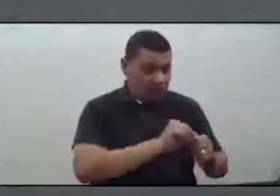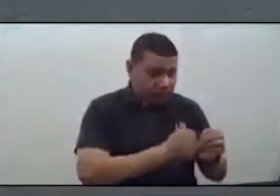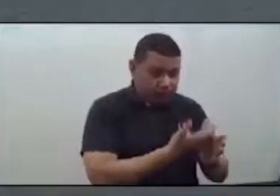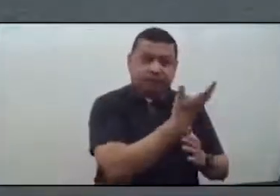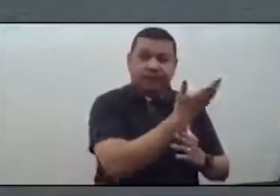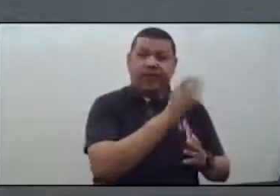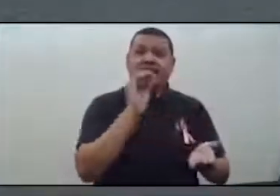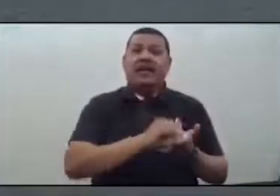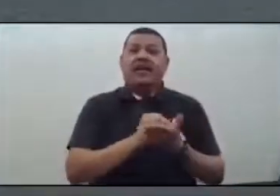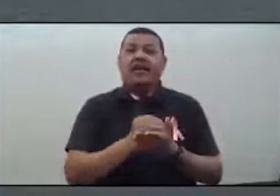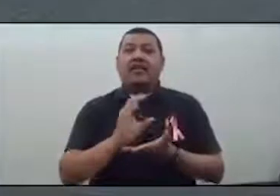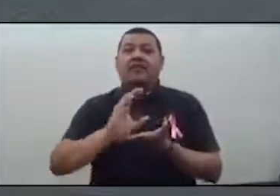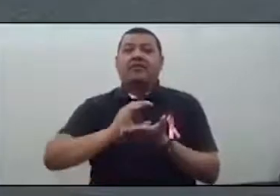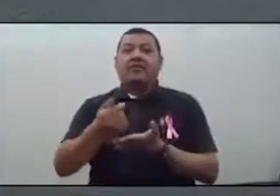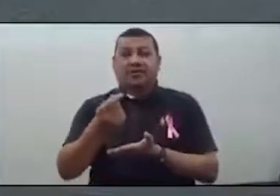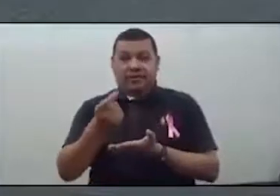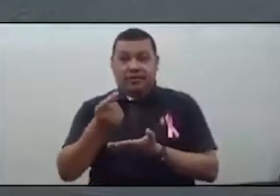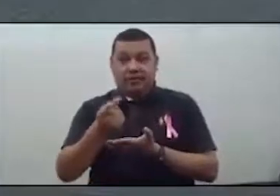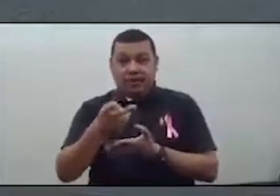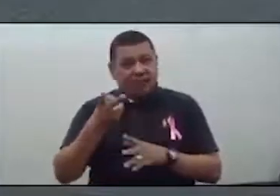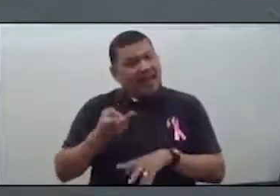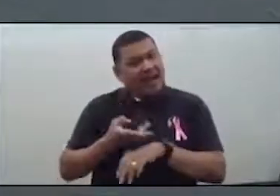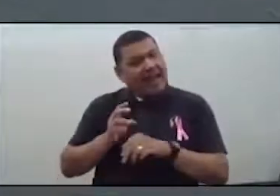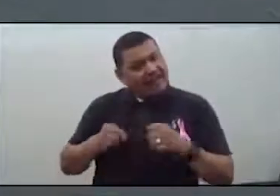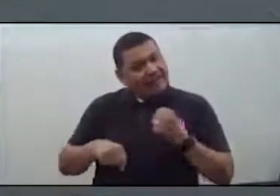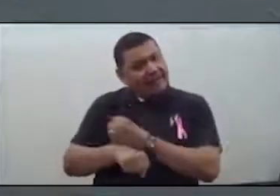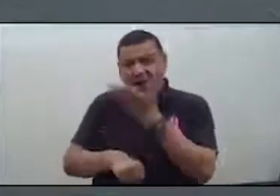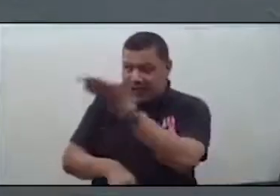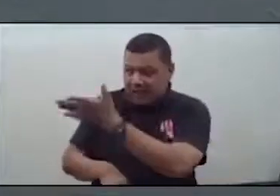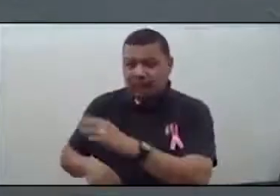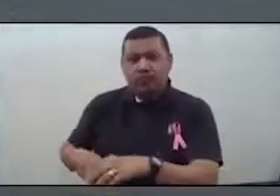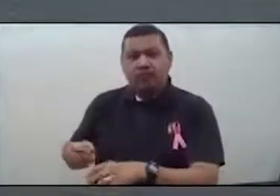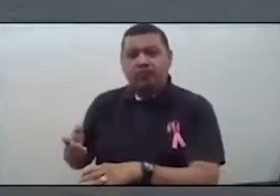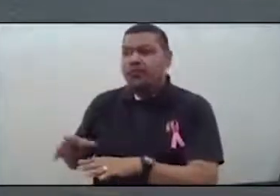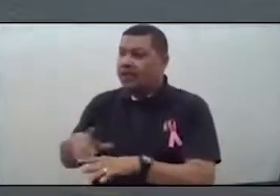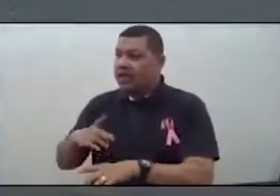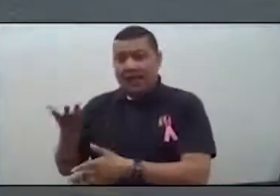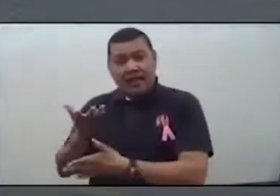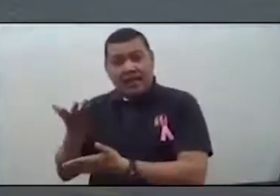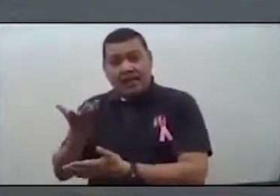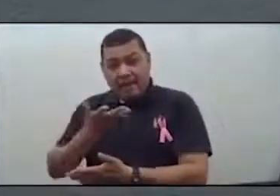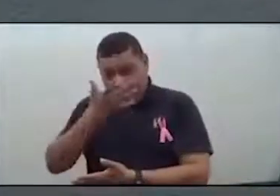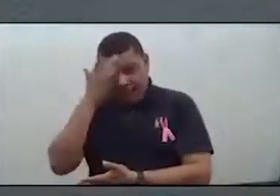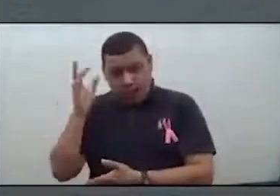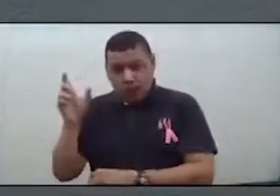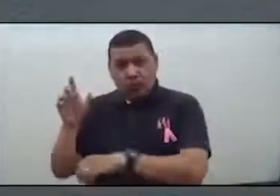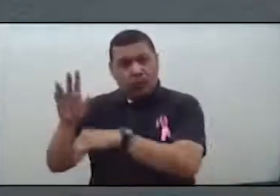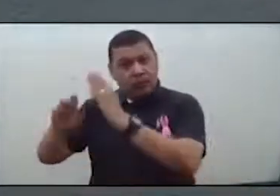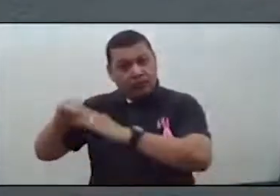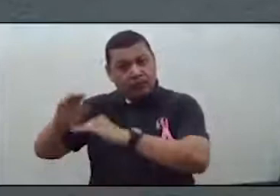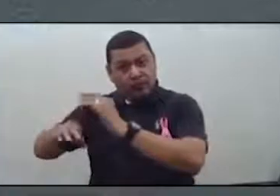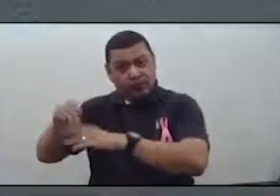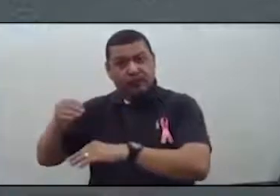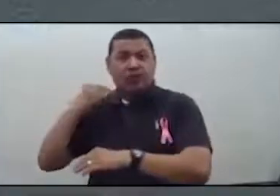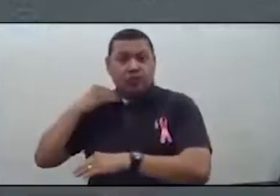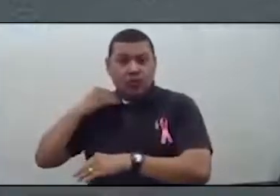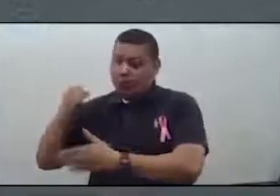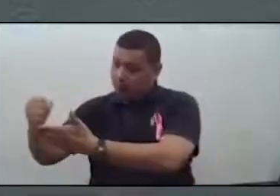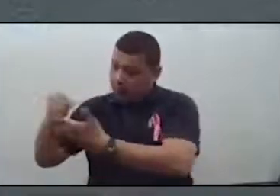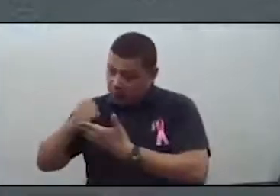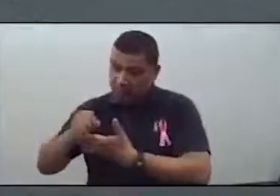capital, procure esses agentes financeiros, porque existe um incentivo ao plantio do cacau, incentivo à agricultura